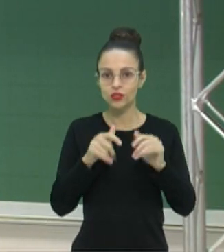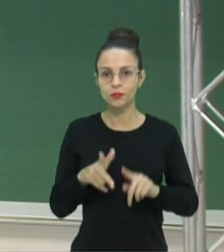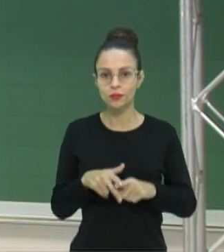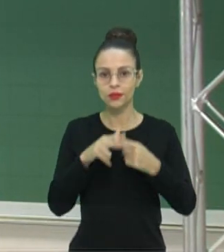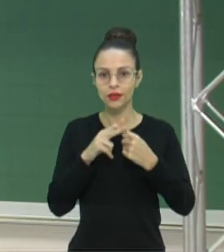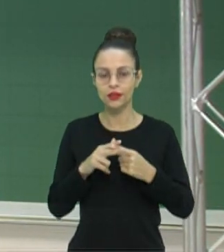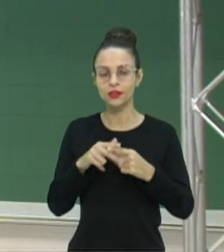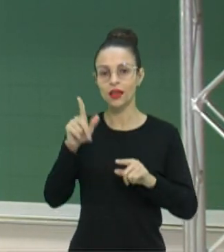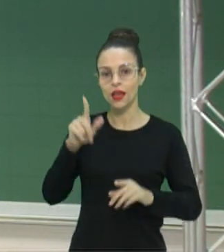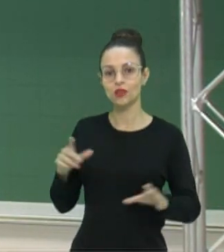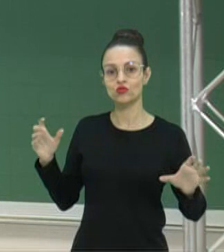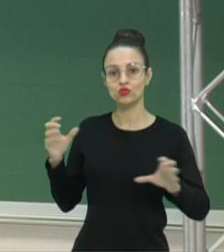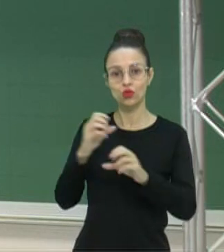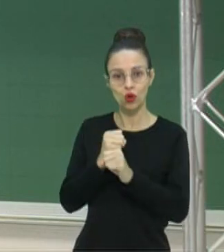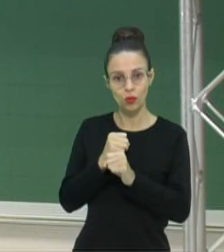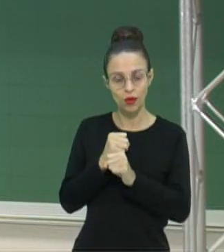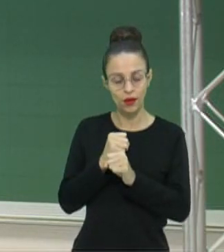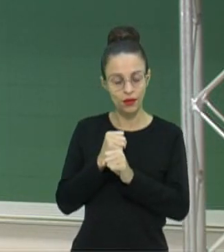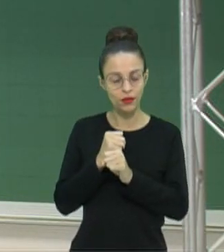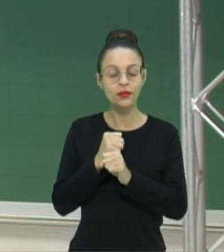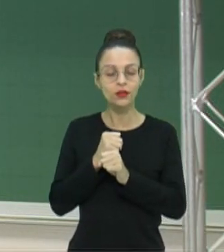a soma da energia